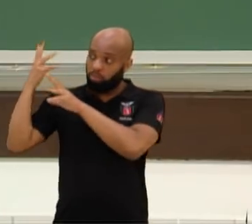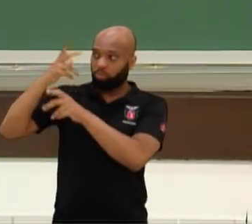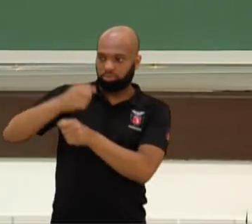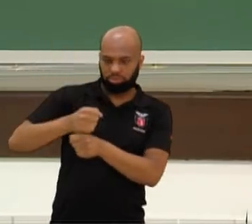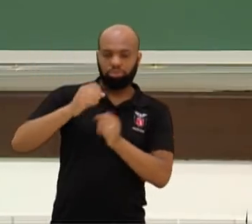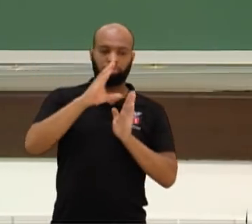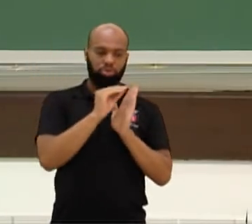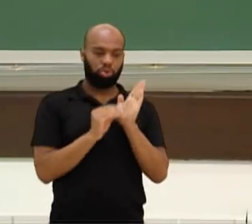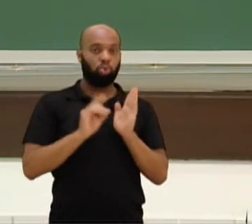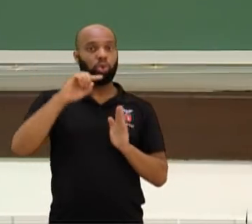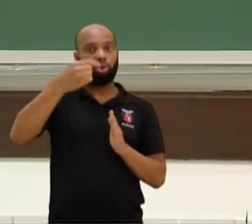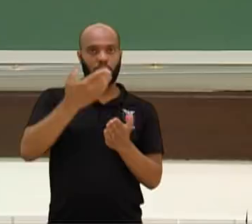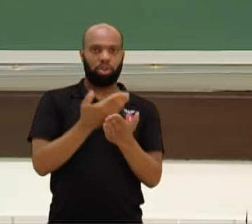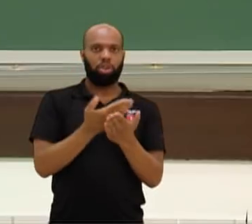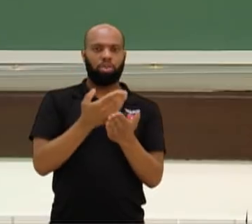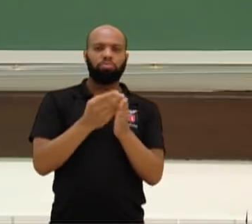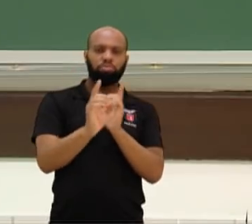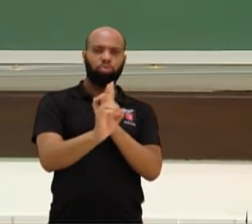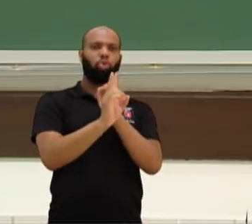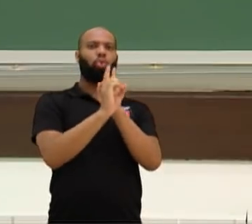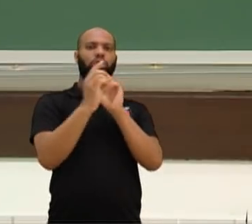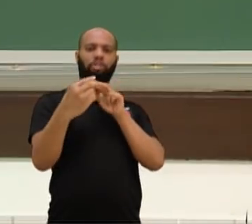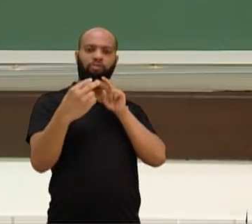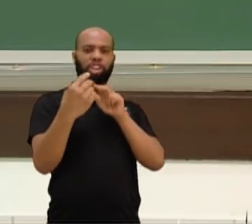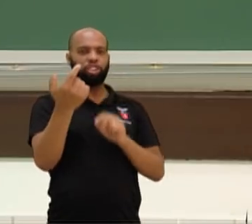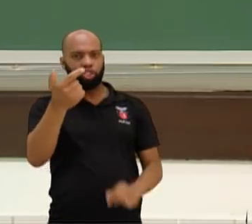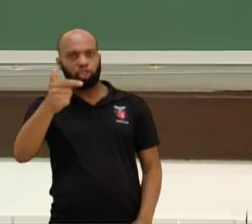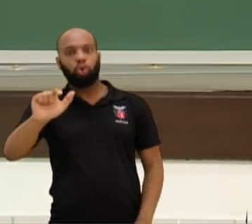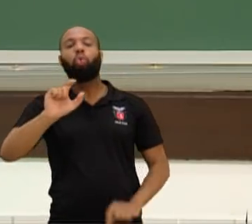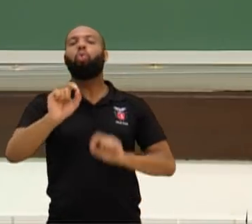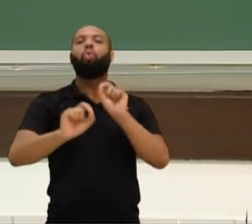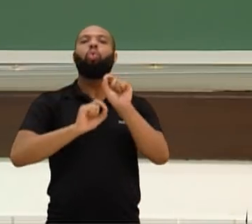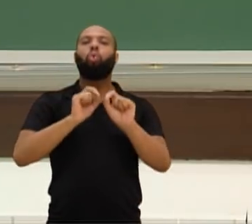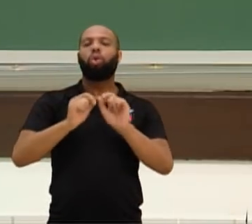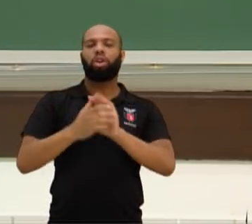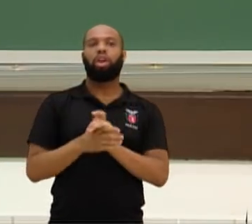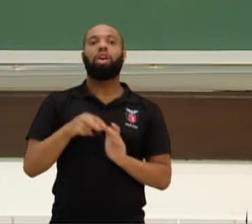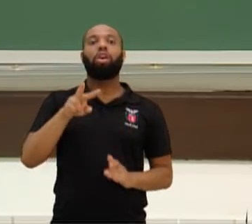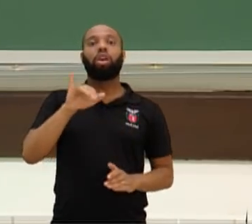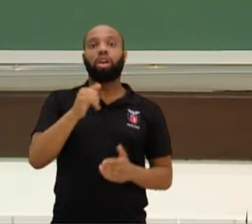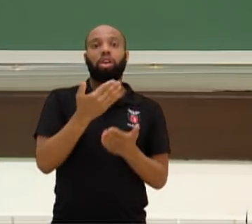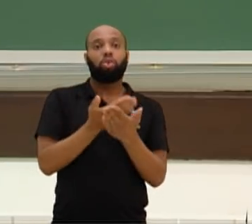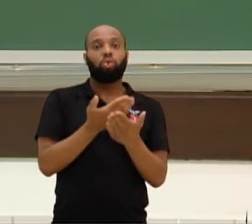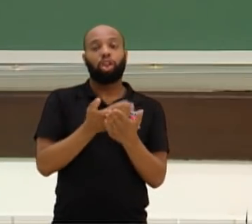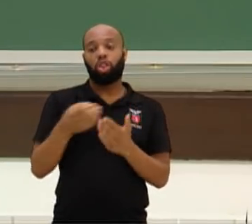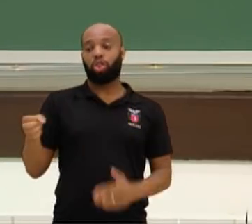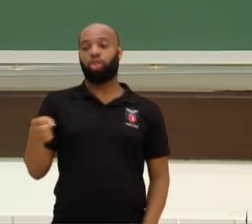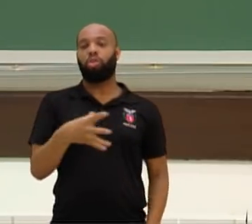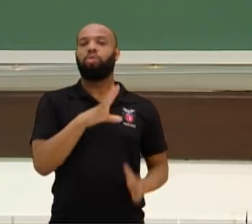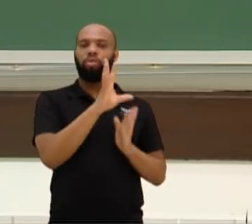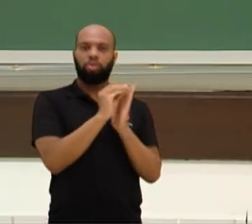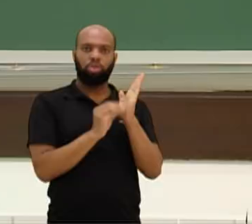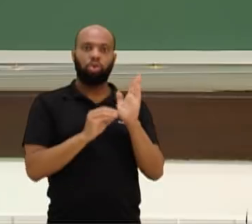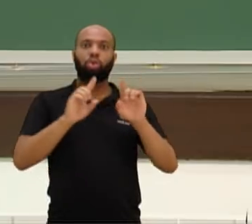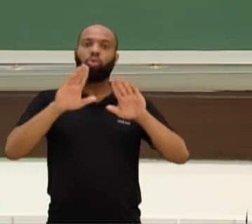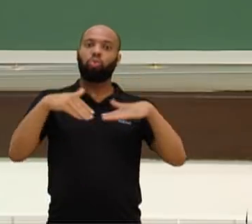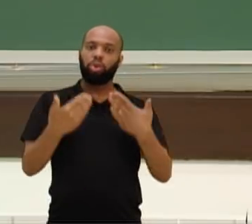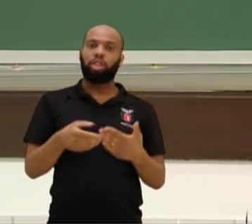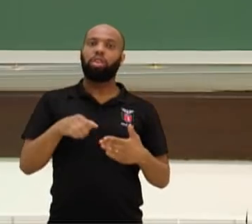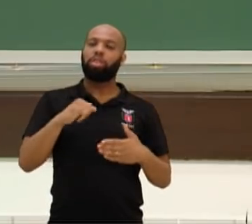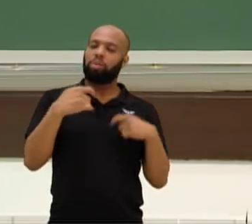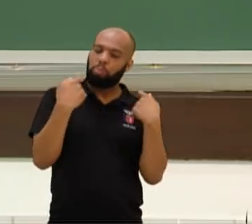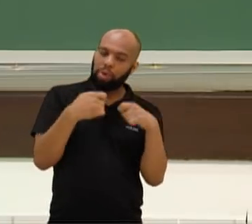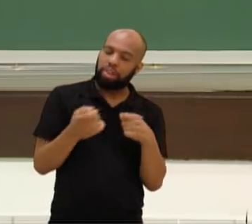conteúdo. No próximo dia que nós nos vermos, nós vamos trabalhar um conteúdo novo. Então, se vocês acham